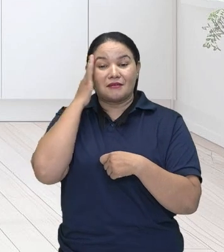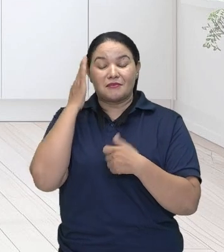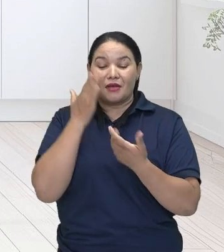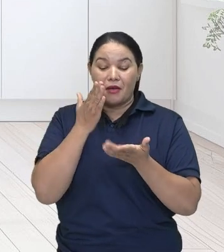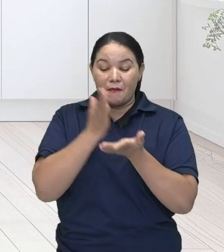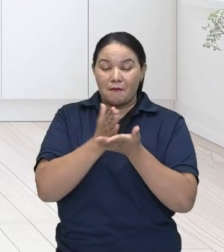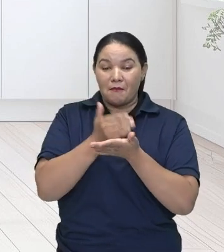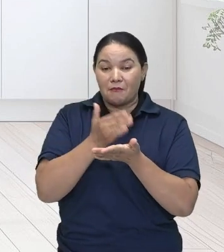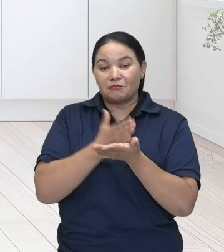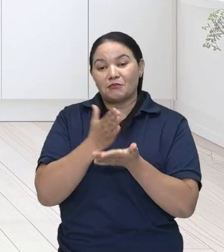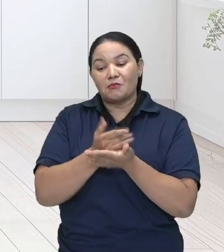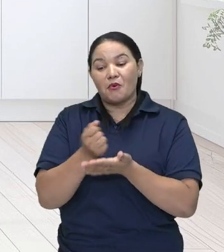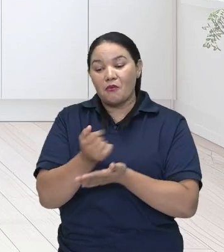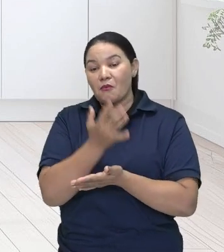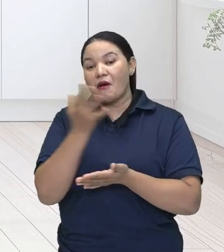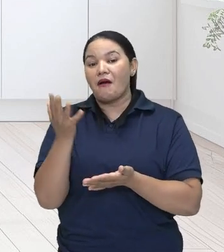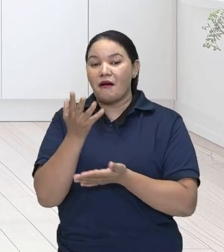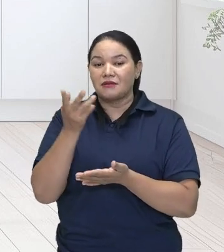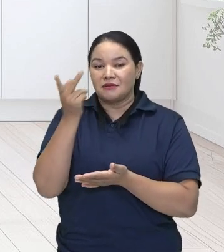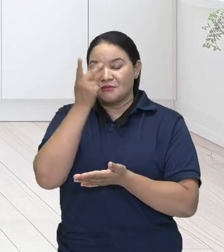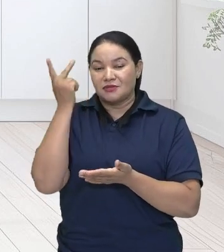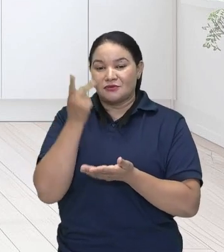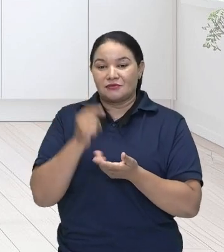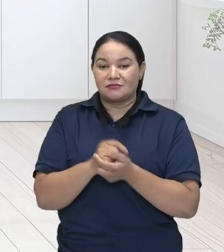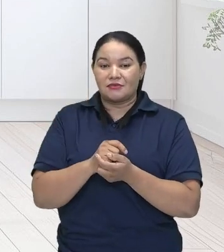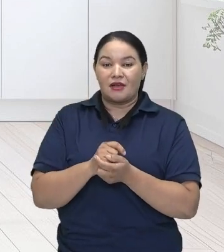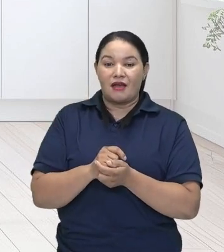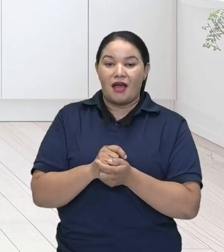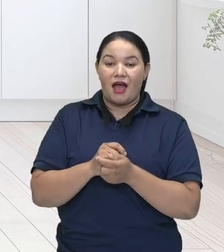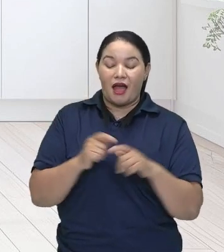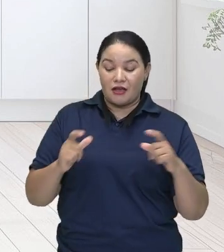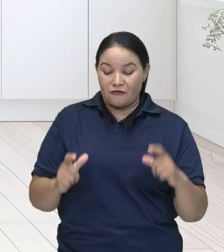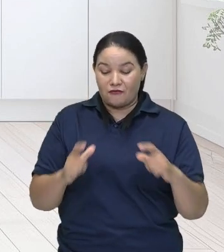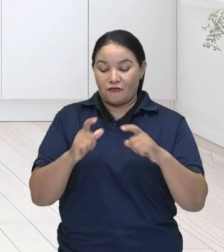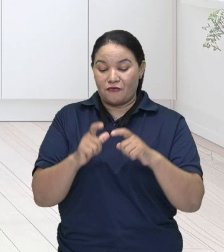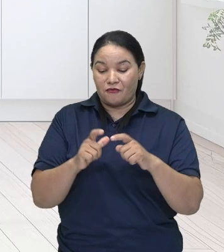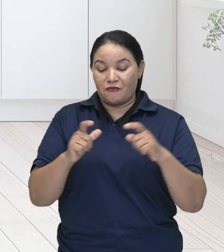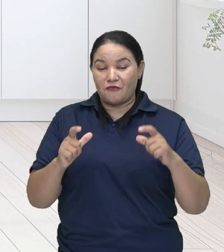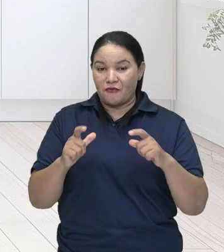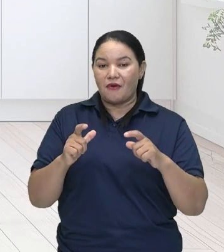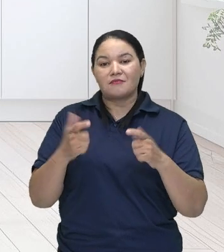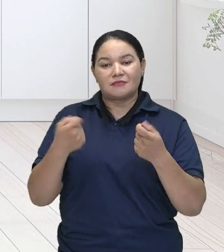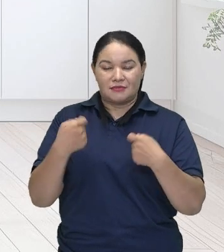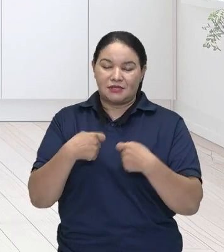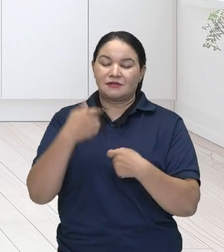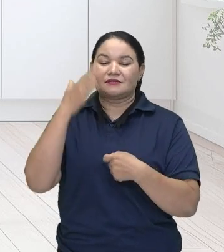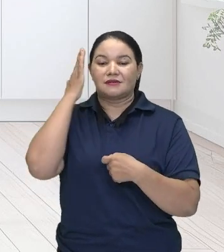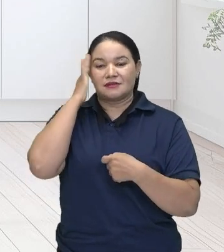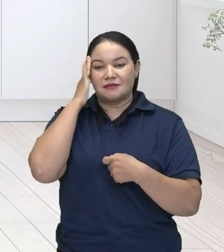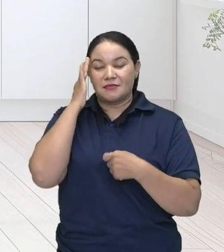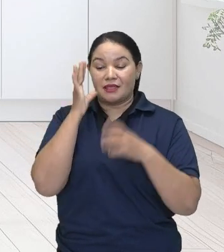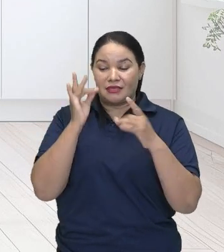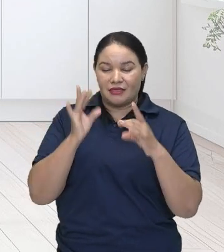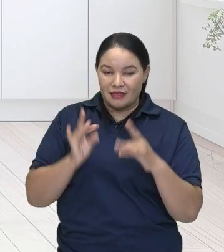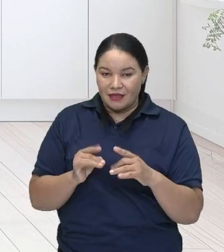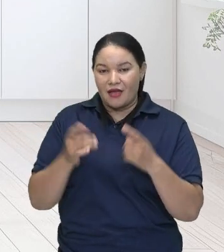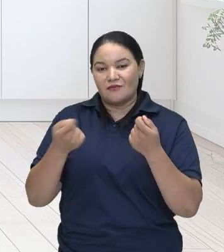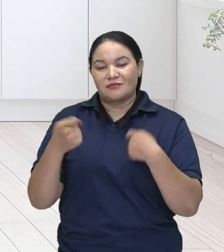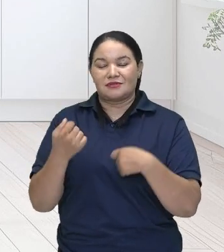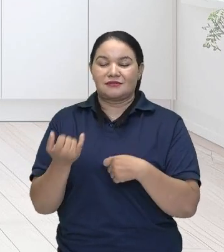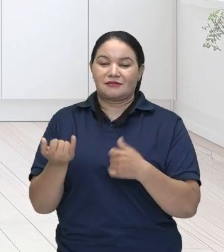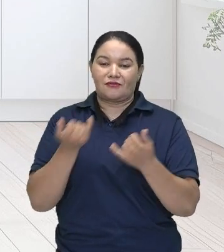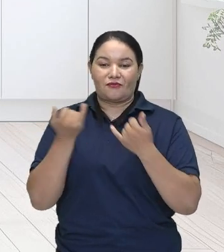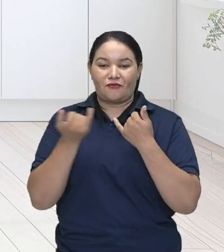bolo, qual o tamanho da forma, se é pequeno, se é grande. Então, todos esses detalhes são necessários, tá bom?